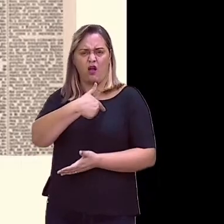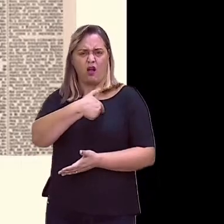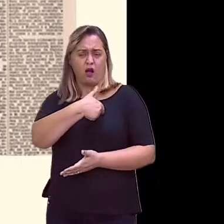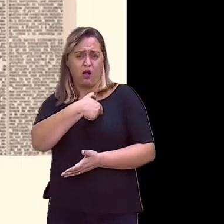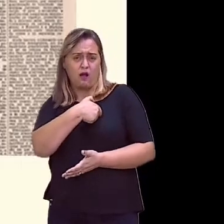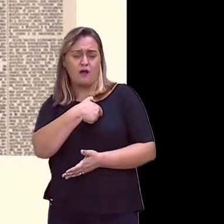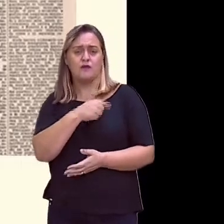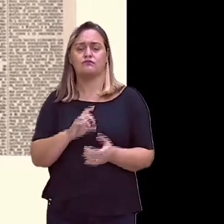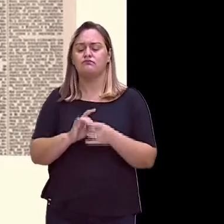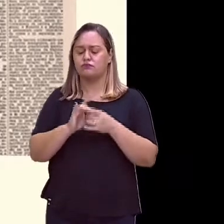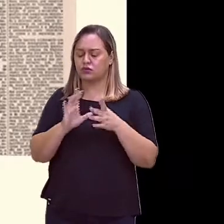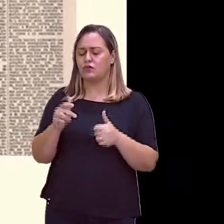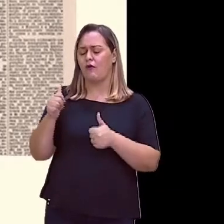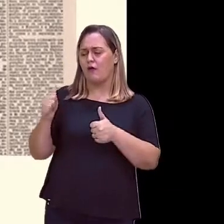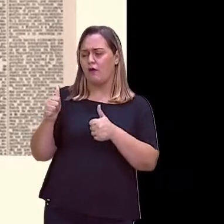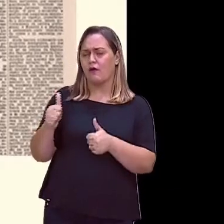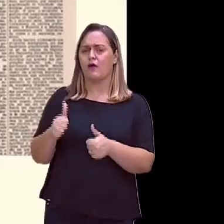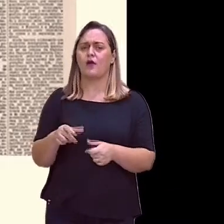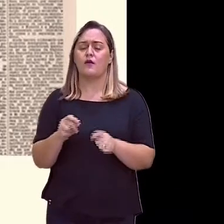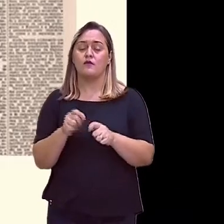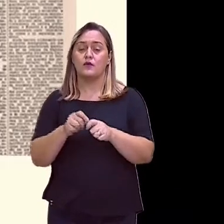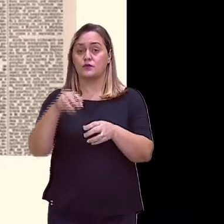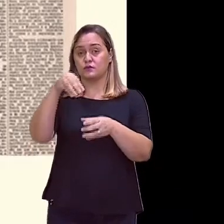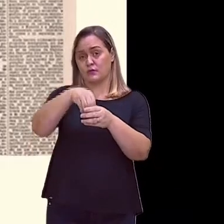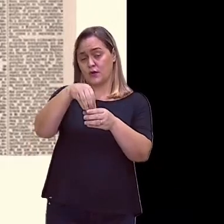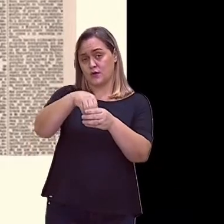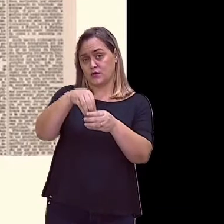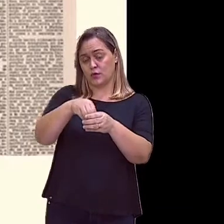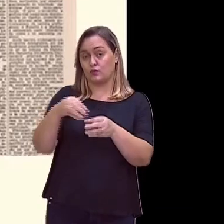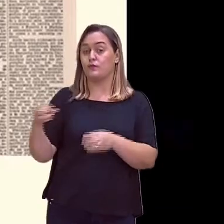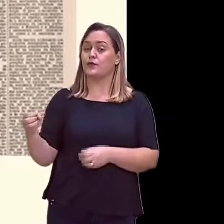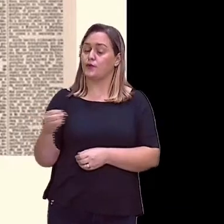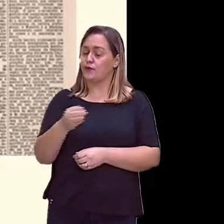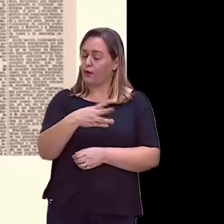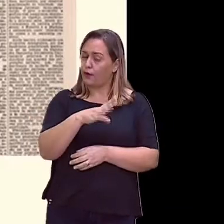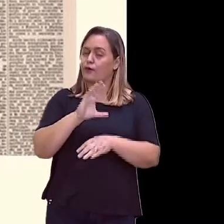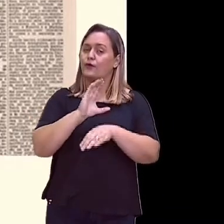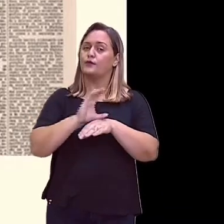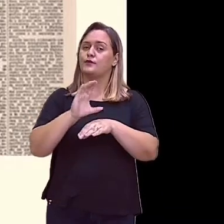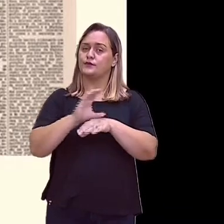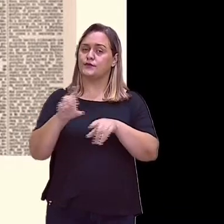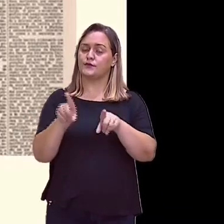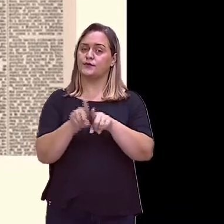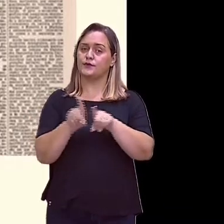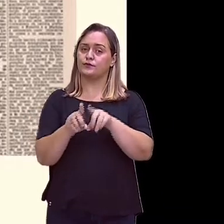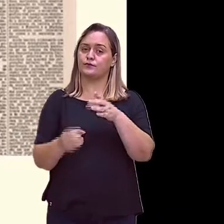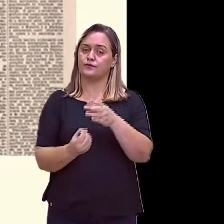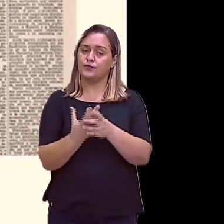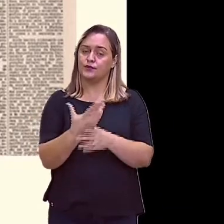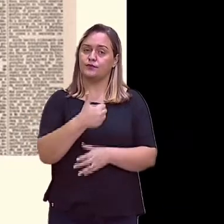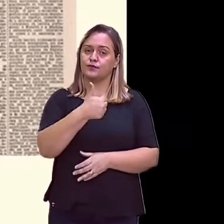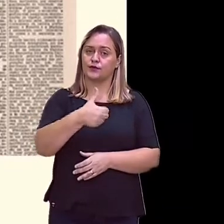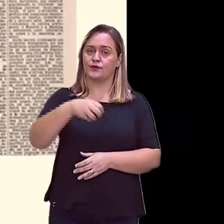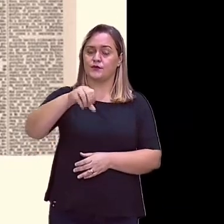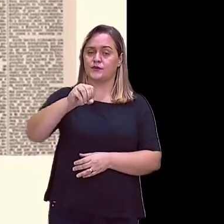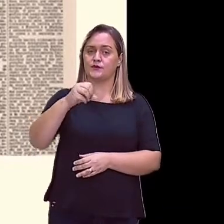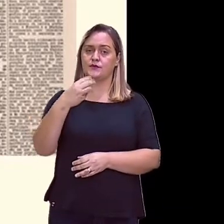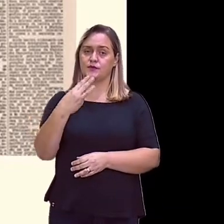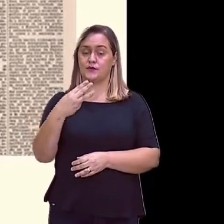eleição indireta foi realizada e uma nova Constituição foi promulgada em